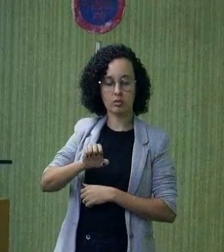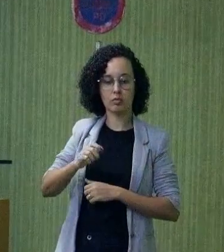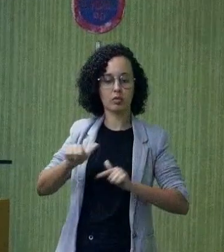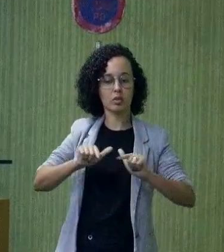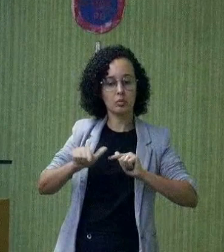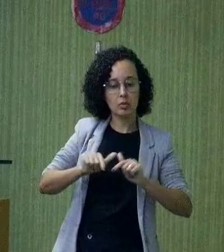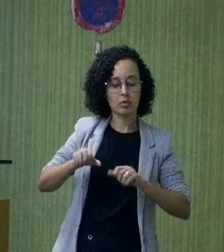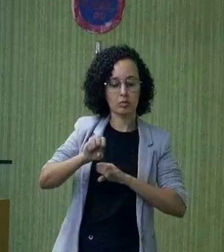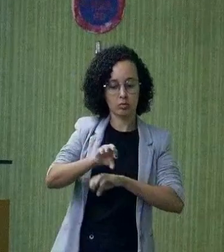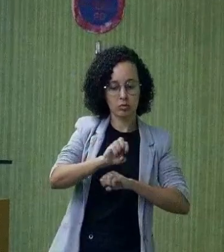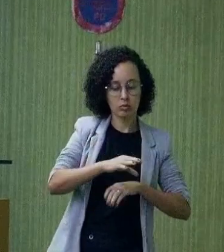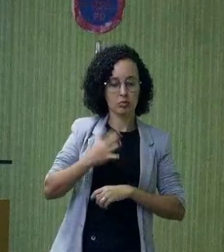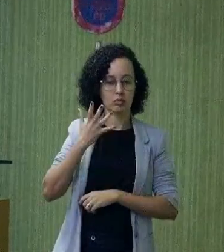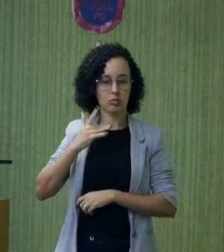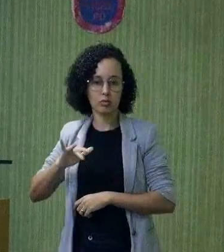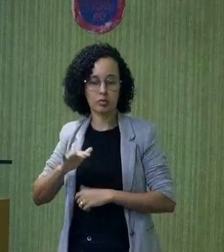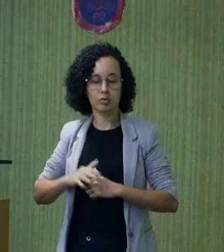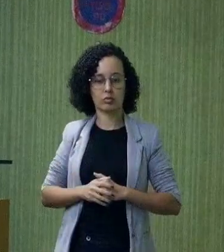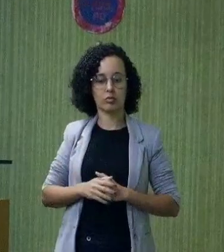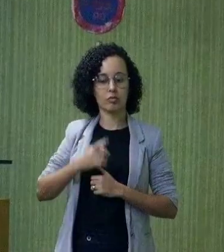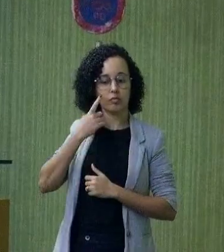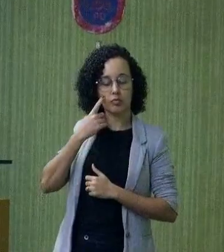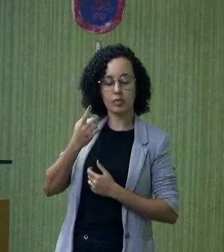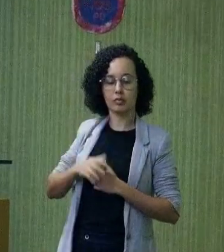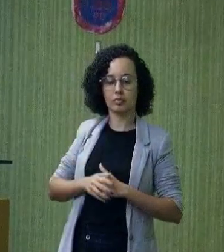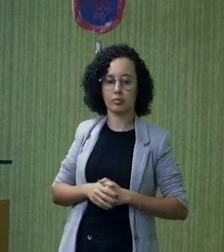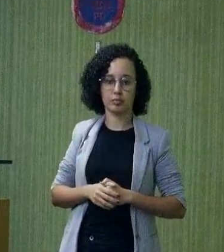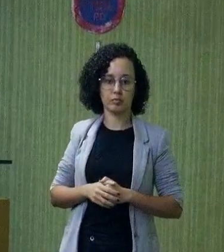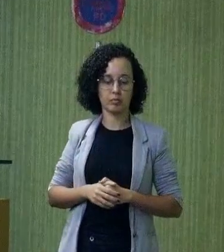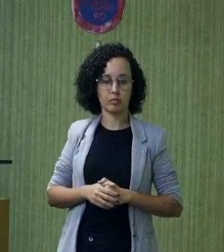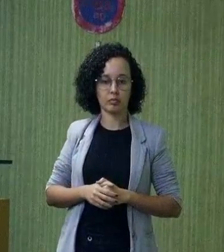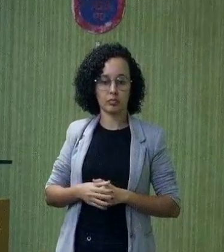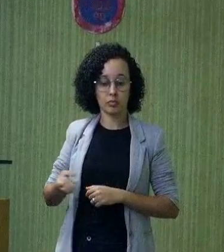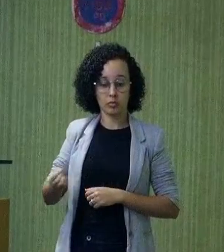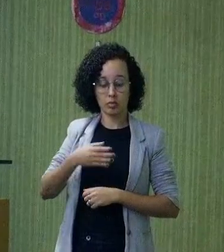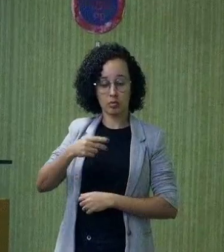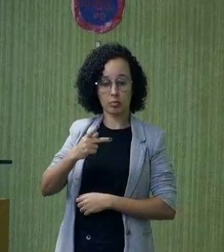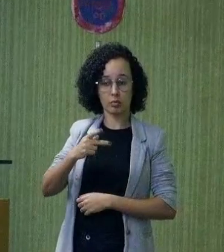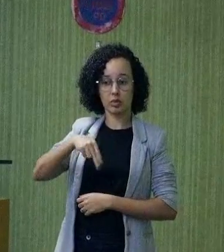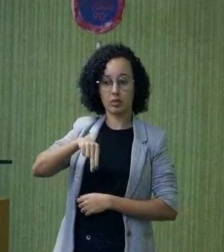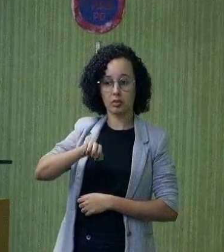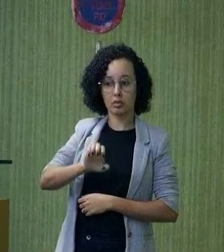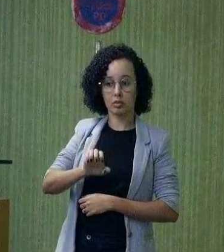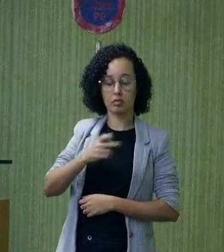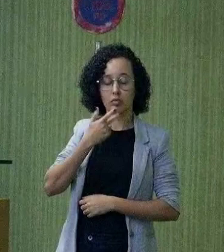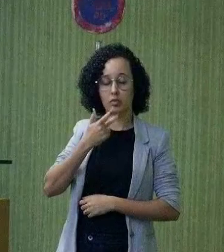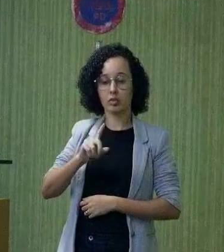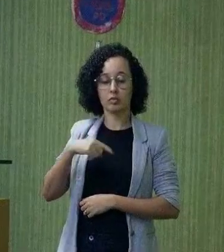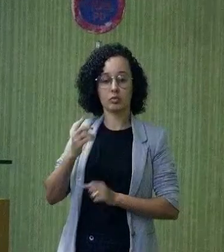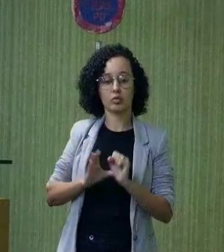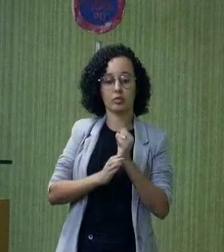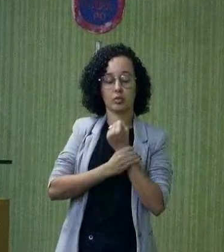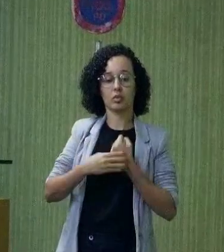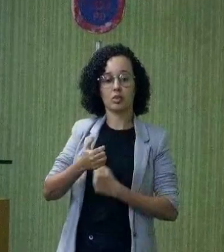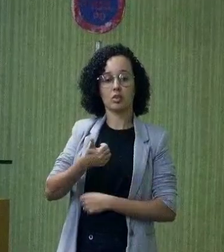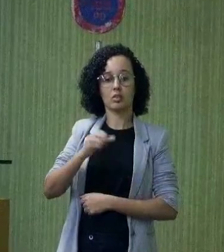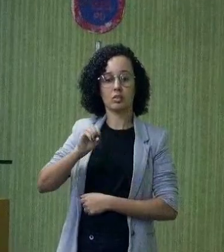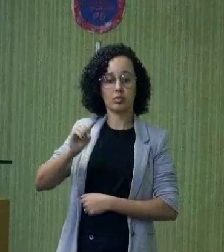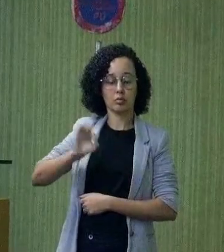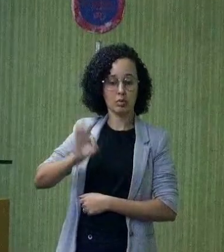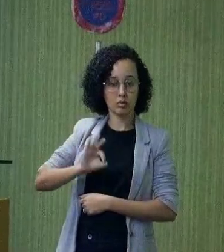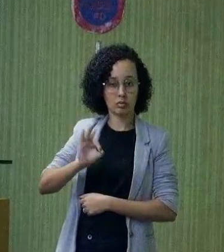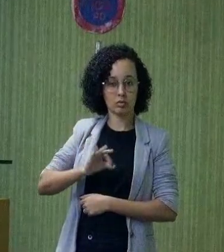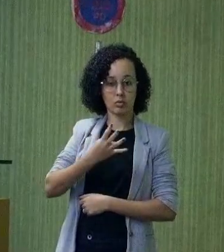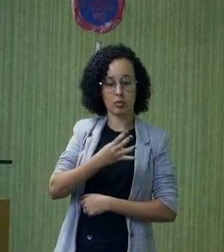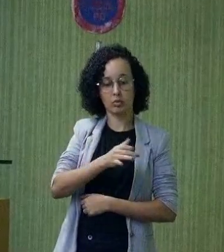infantil né veja o que met importante do pne o o novo pne fala em você garantir 100% das crianças de qu